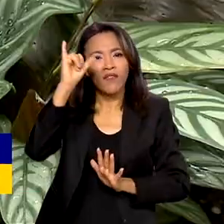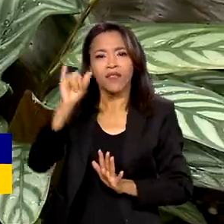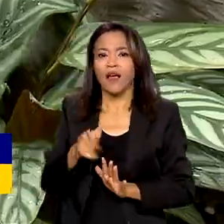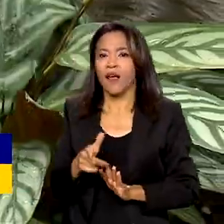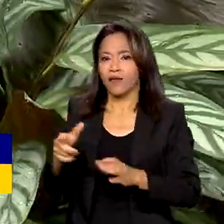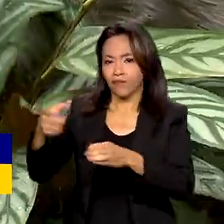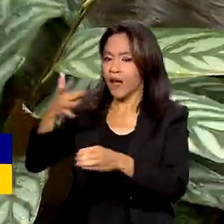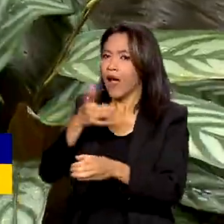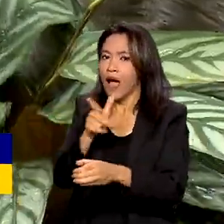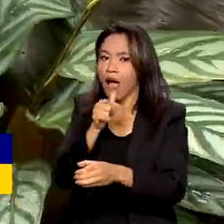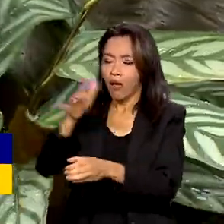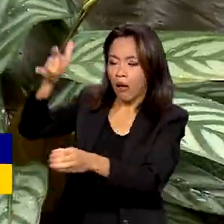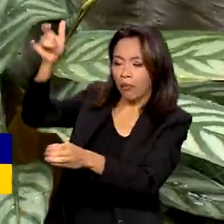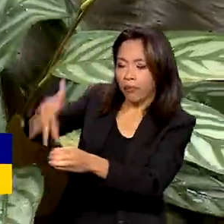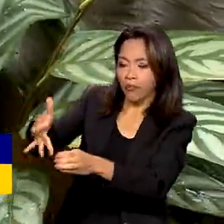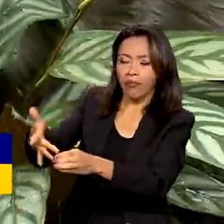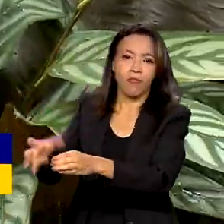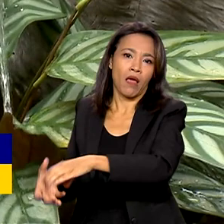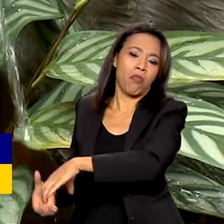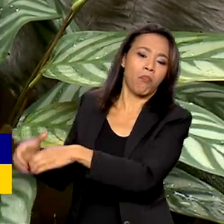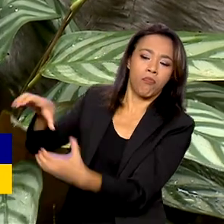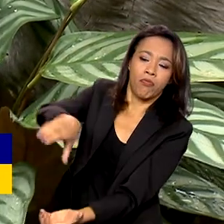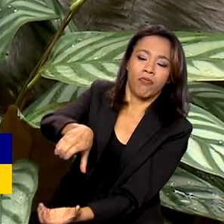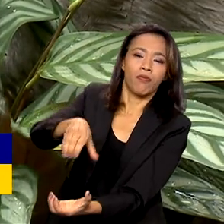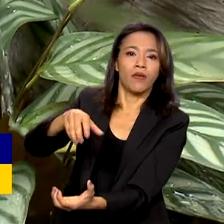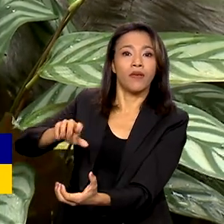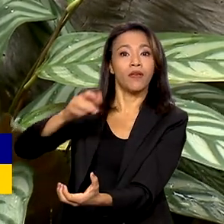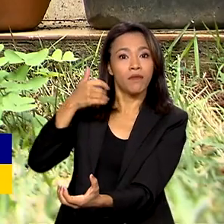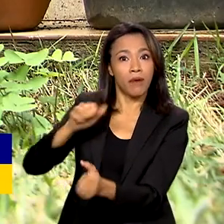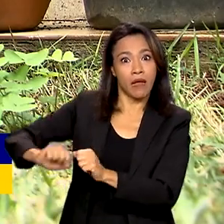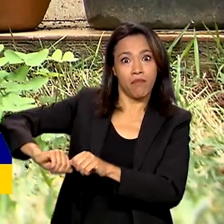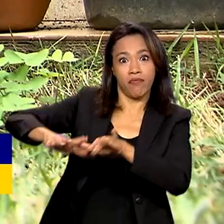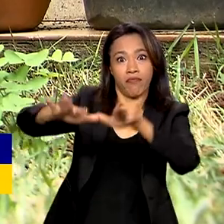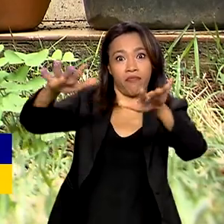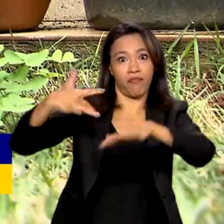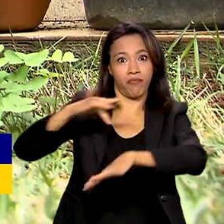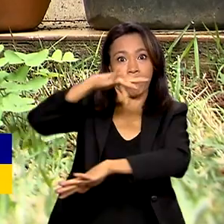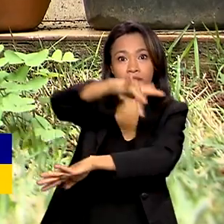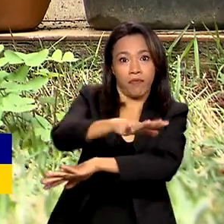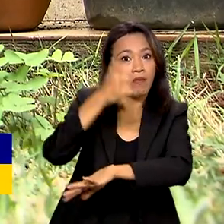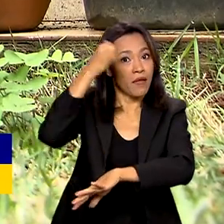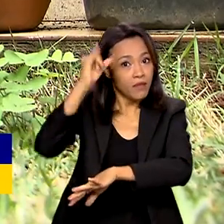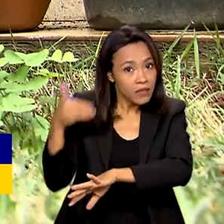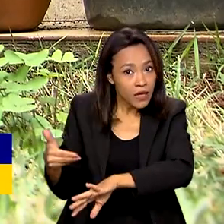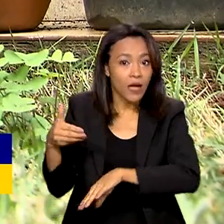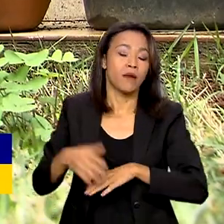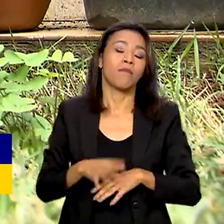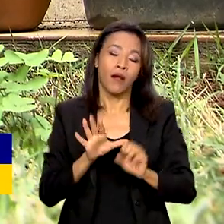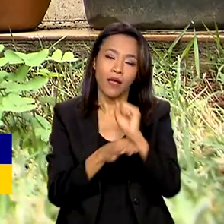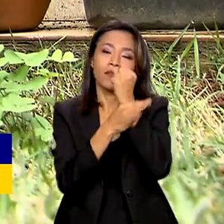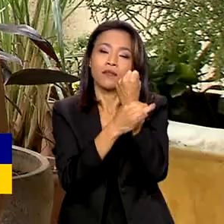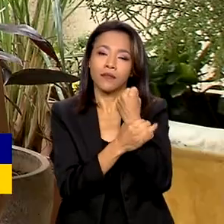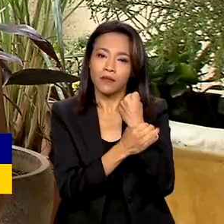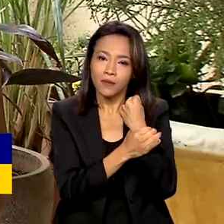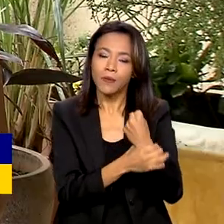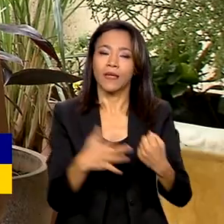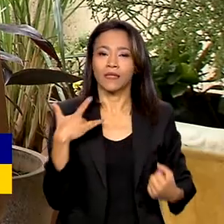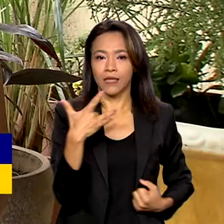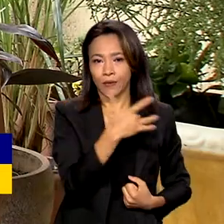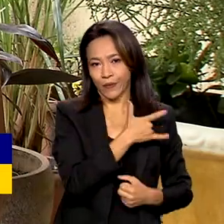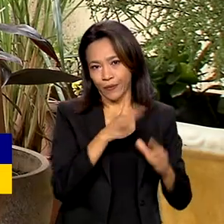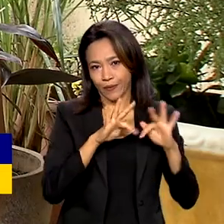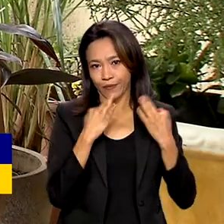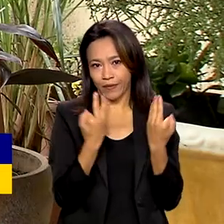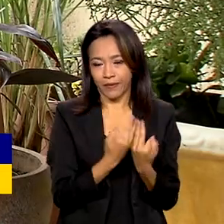evitar a proliferação do mosquito da dengue e assim garantir a saúde de toda a família não